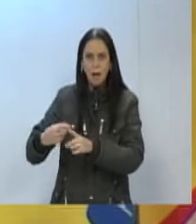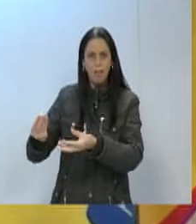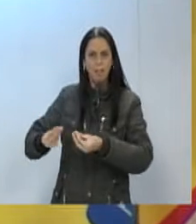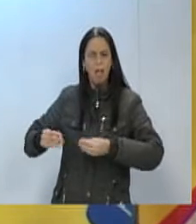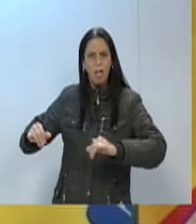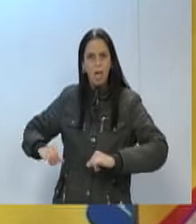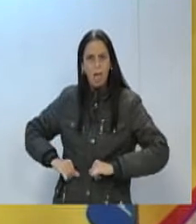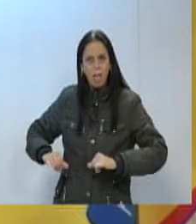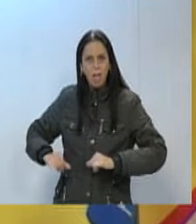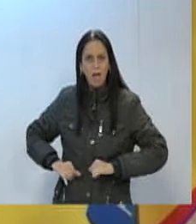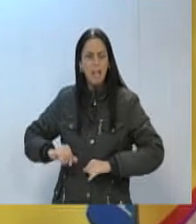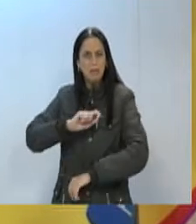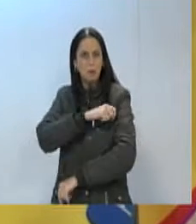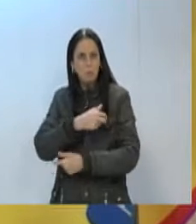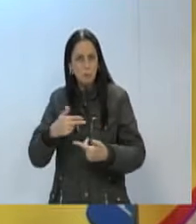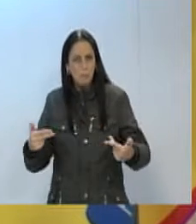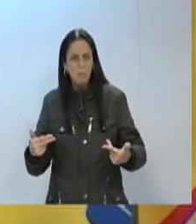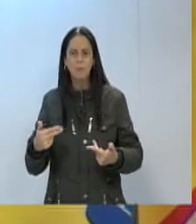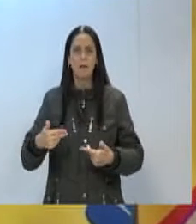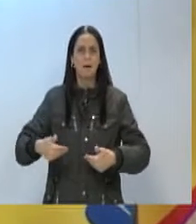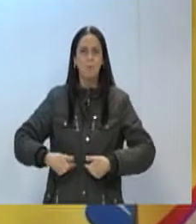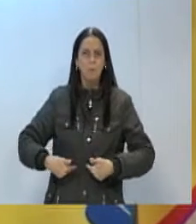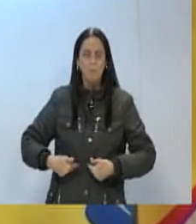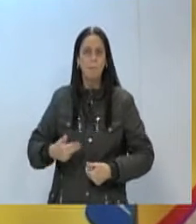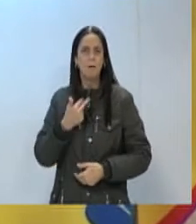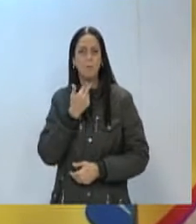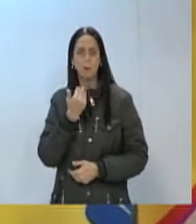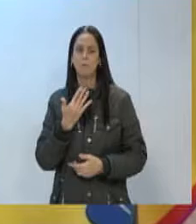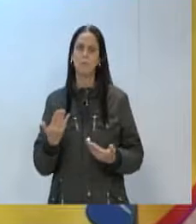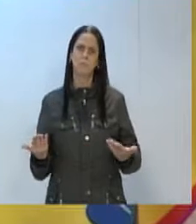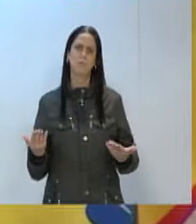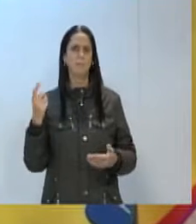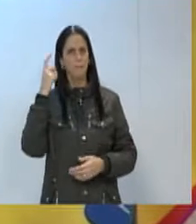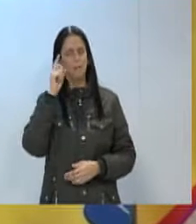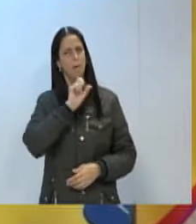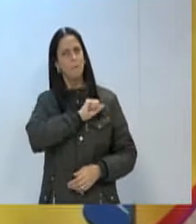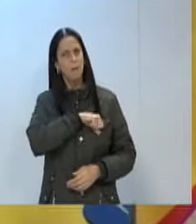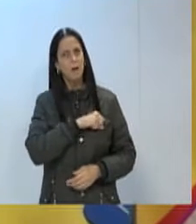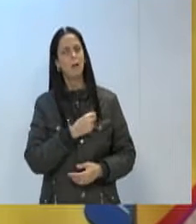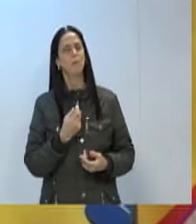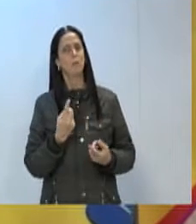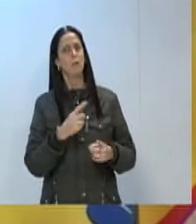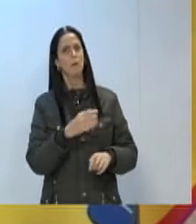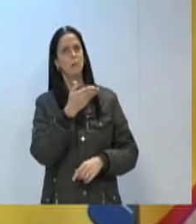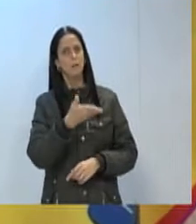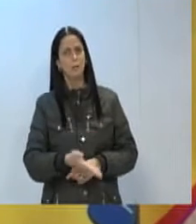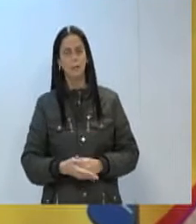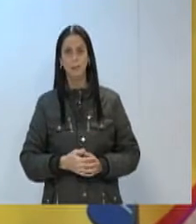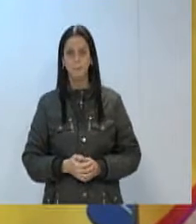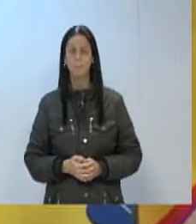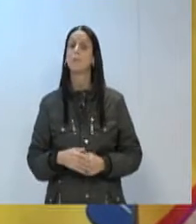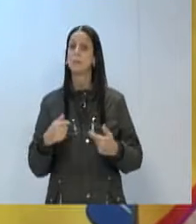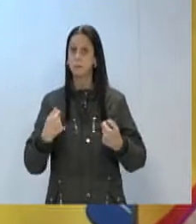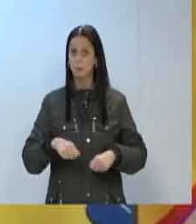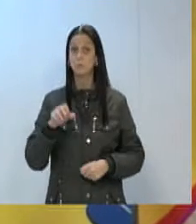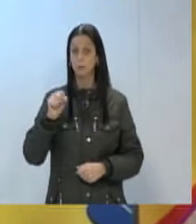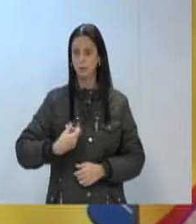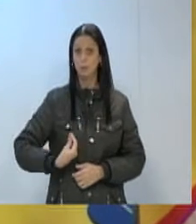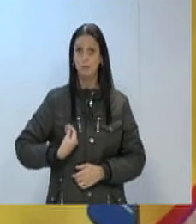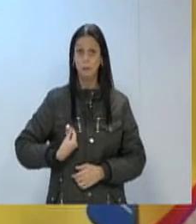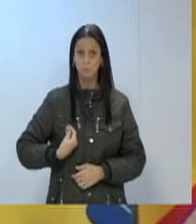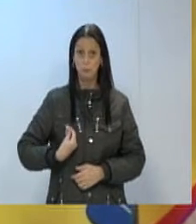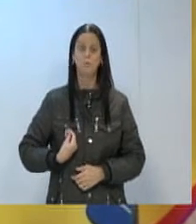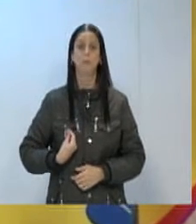lamento se alguém pensa Desse modo é muita crueldade com o ser humano eles precisam pagar vivos